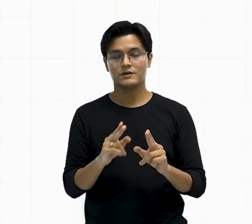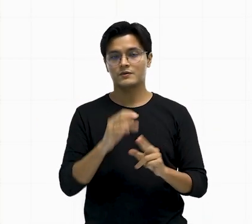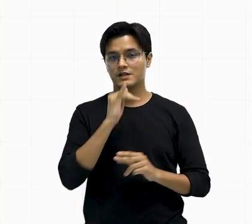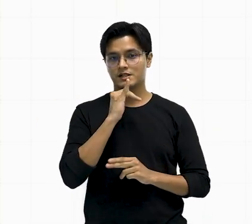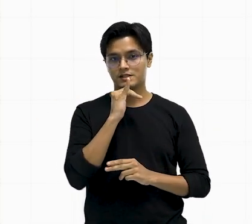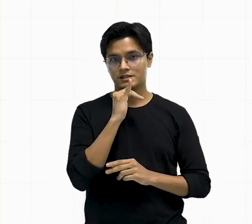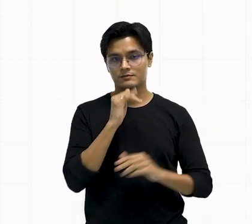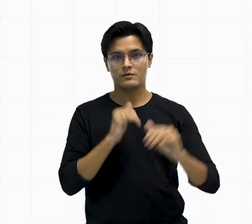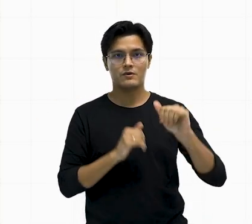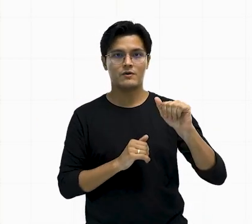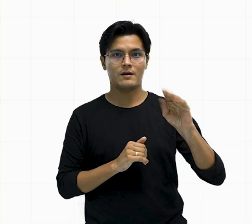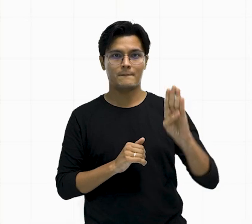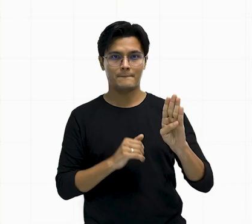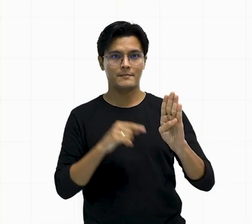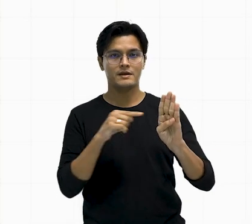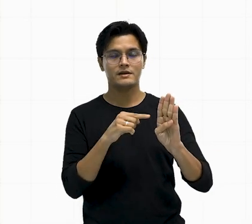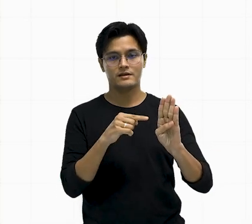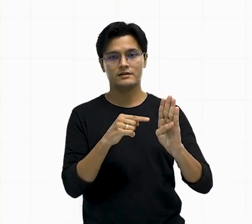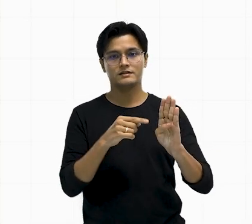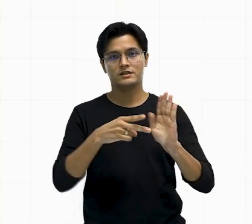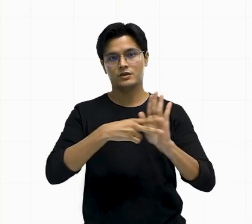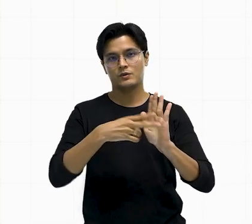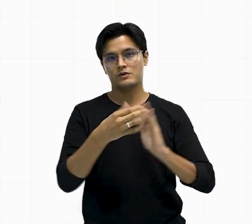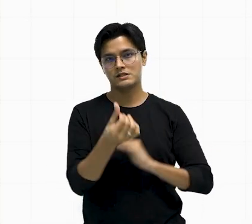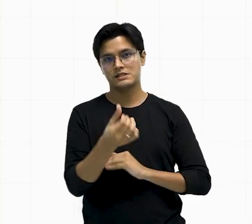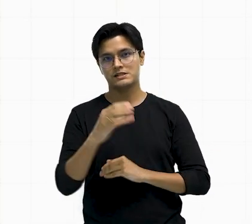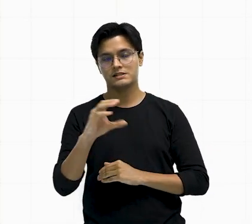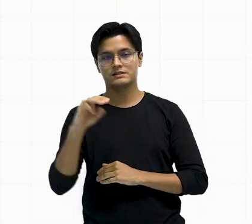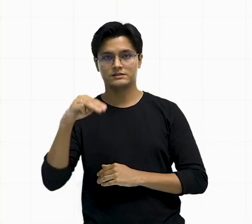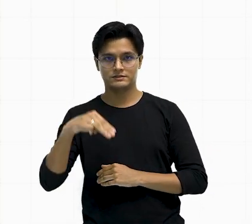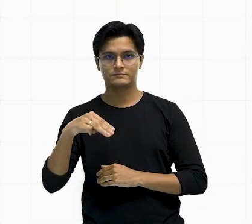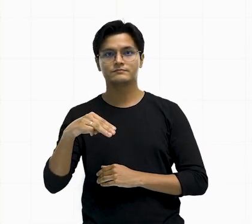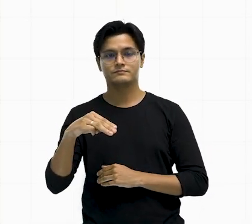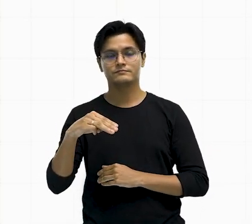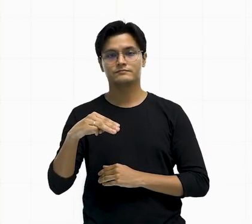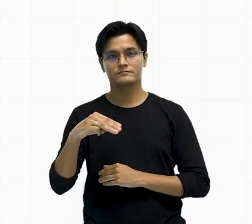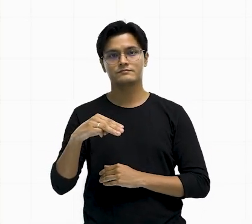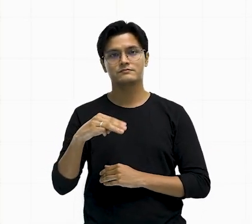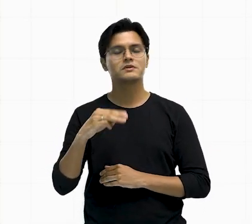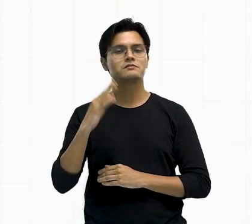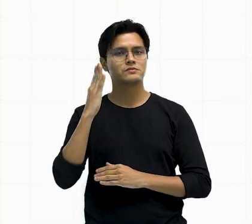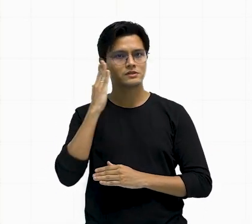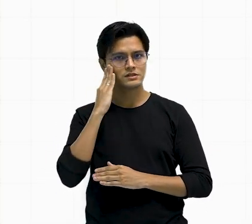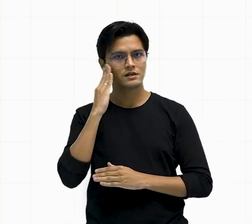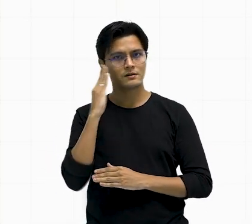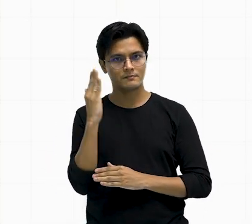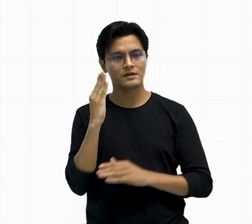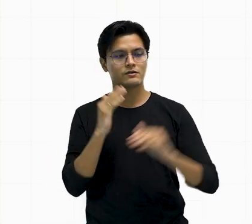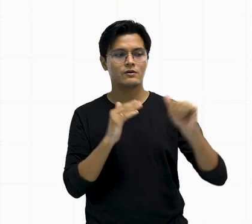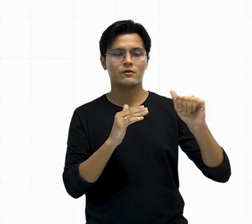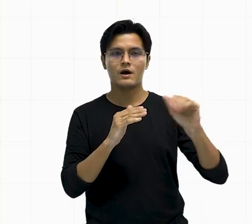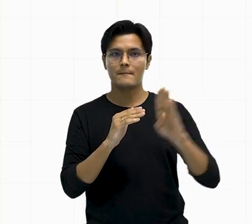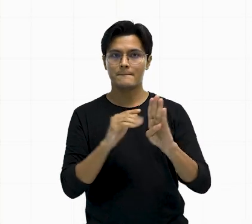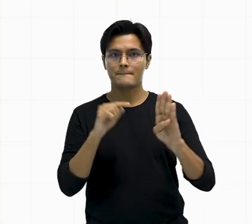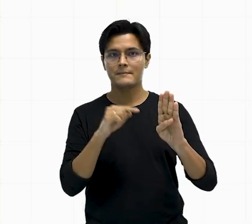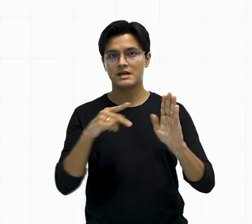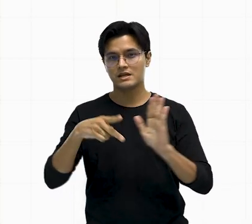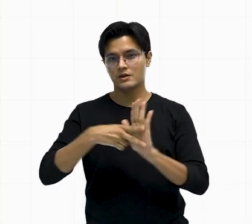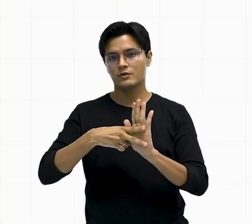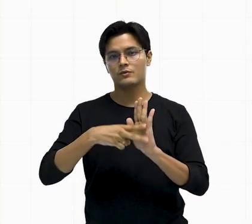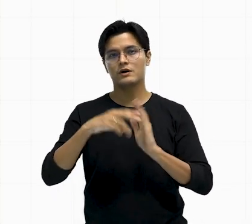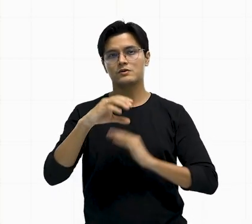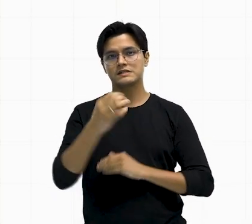valha 6 centímetros. Se eu estou afirmando que o lado AB é igual a 6